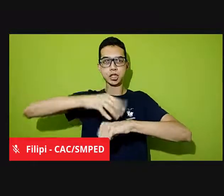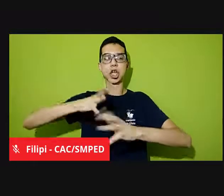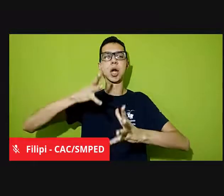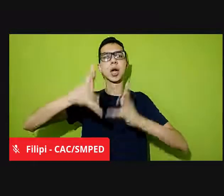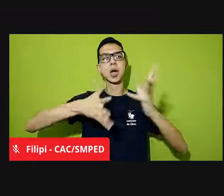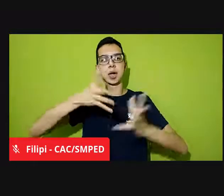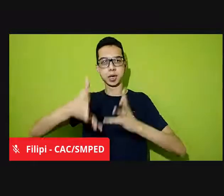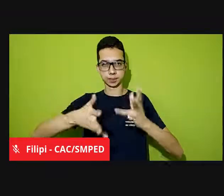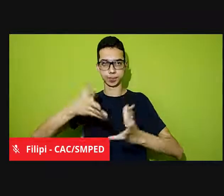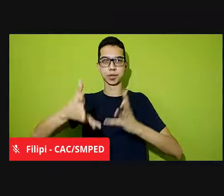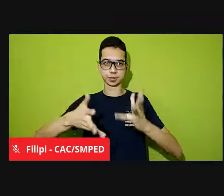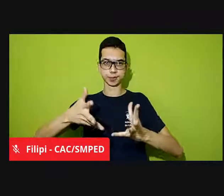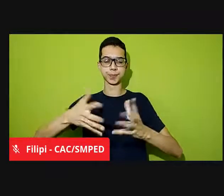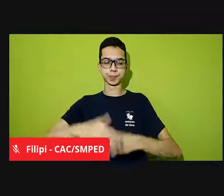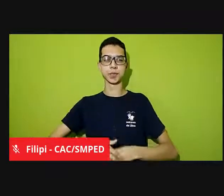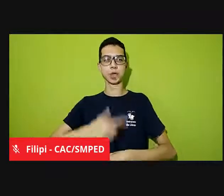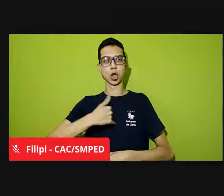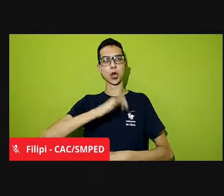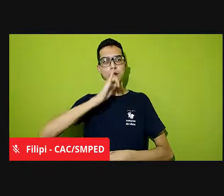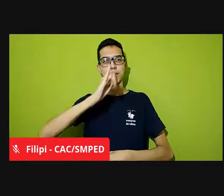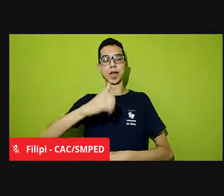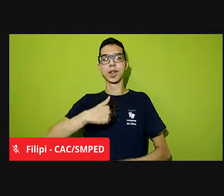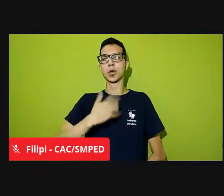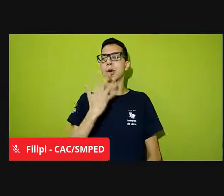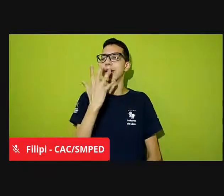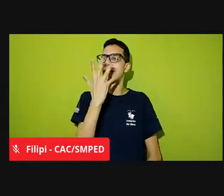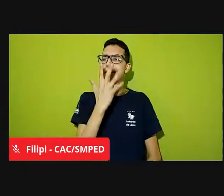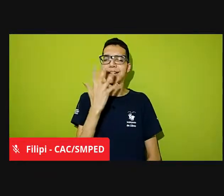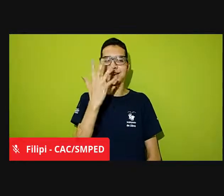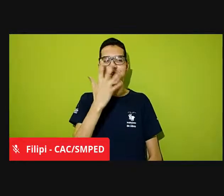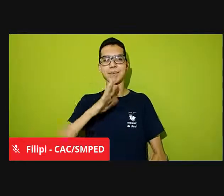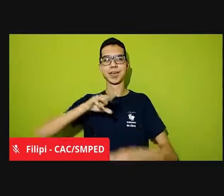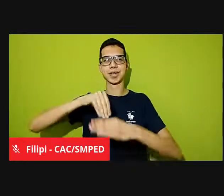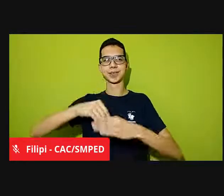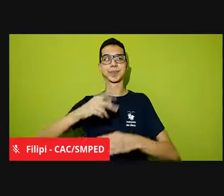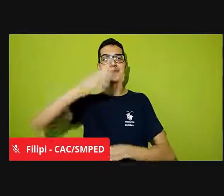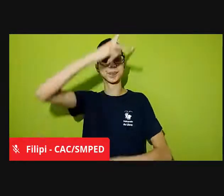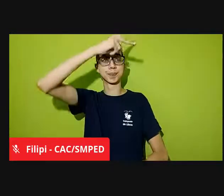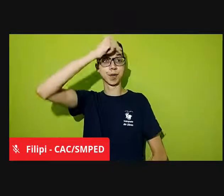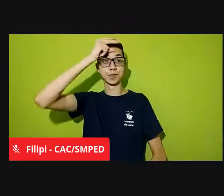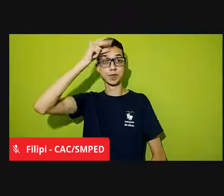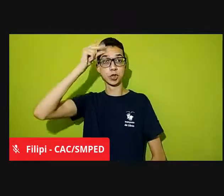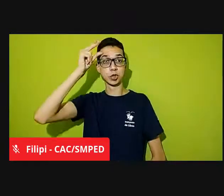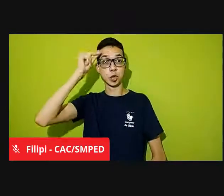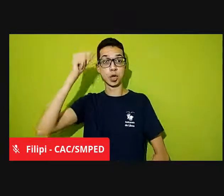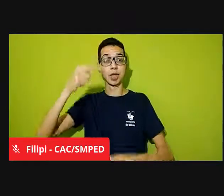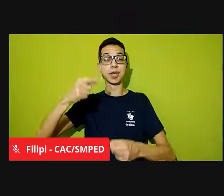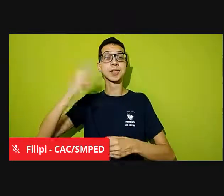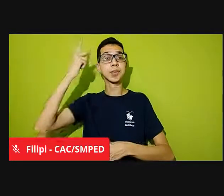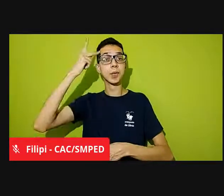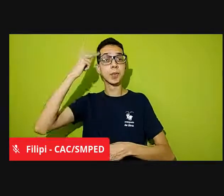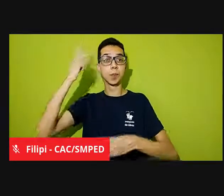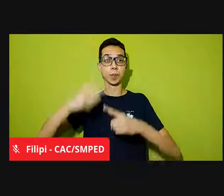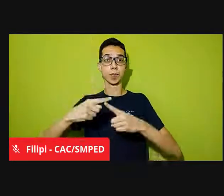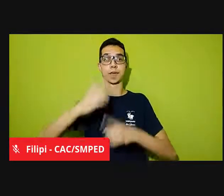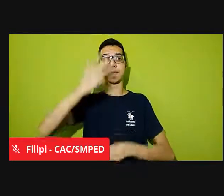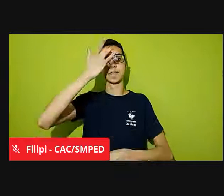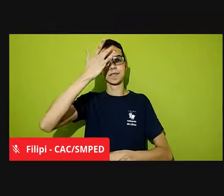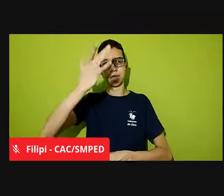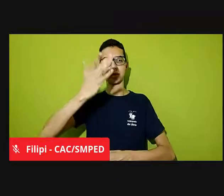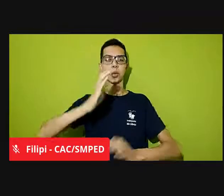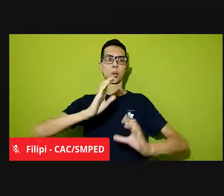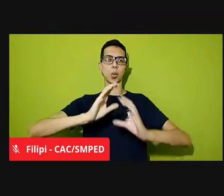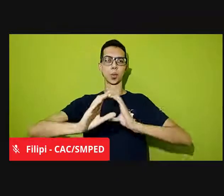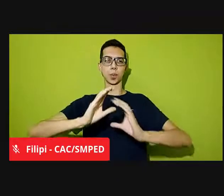um dos serviços que eu sou apaixonada dentro da Prefeitura de São Paulo, que é facilitar a comunicação entre